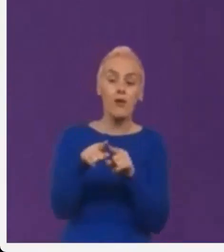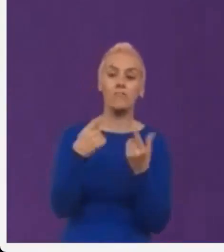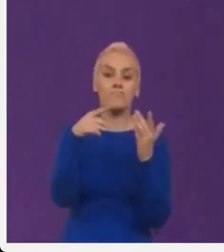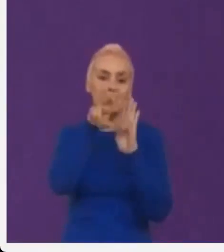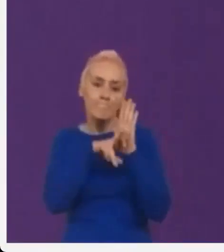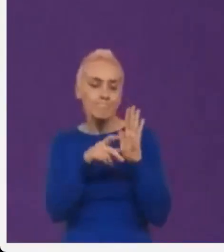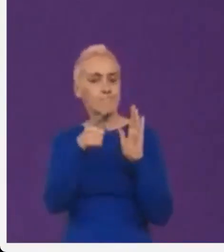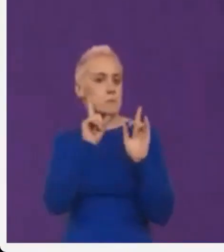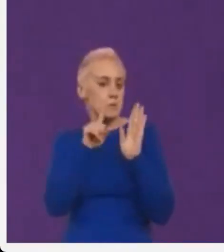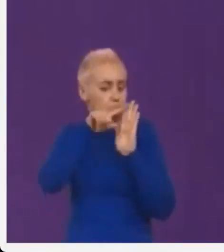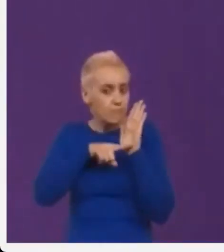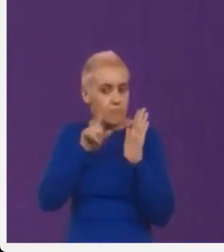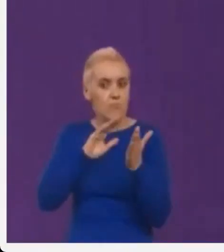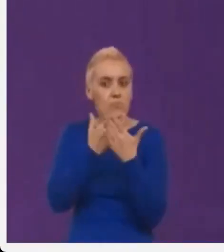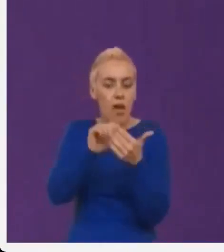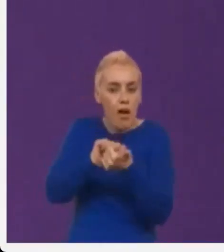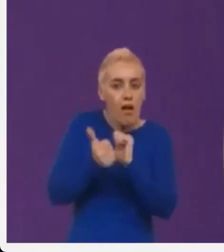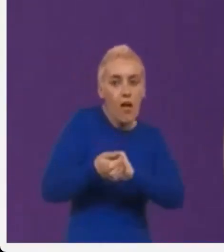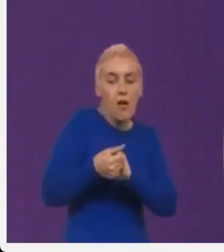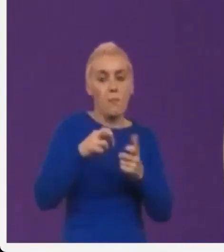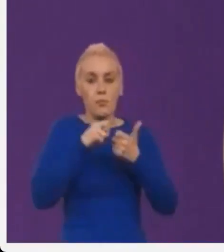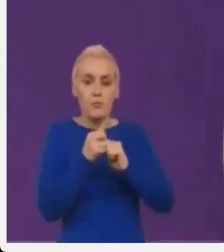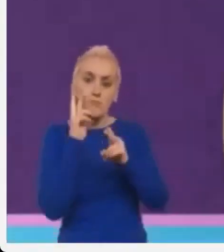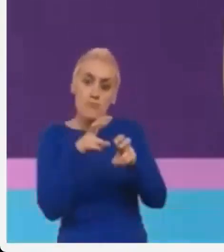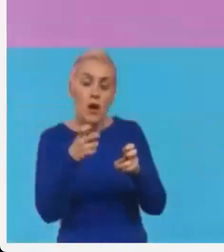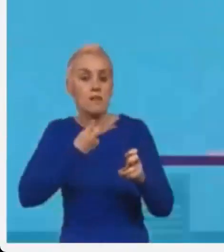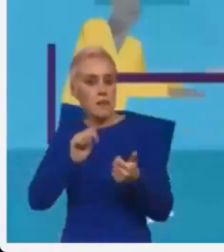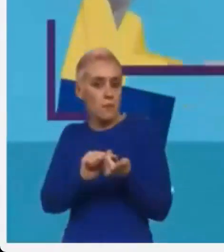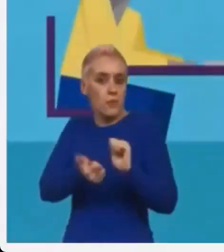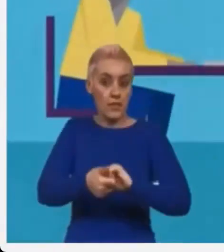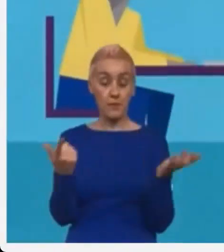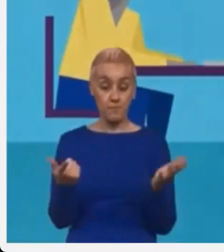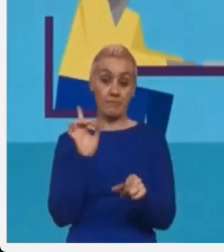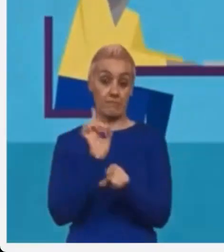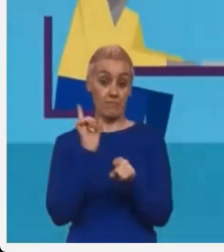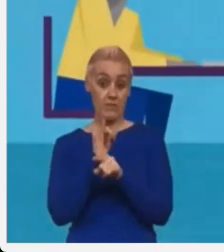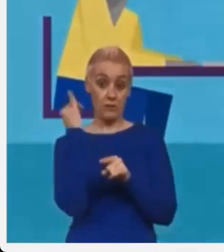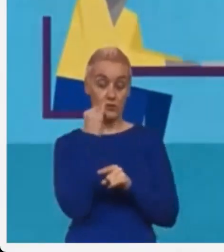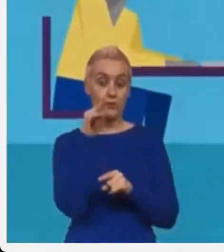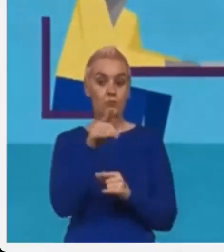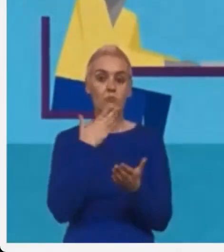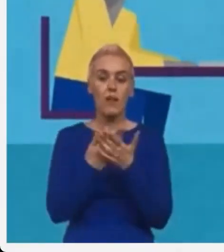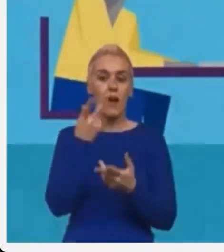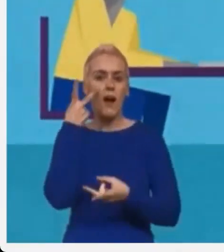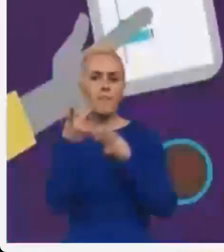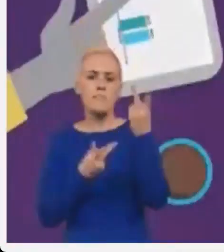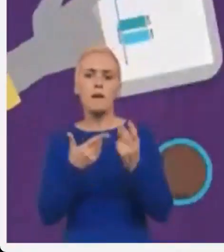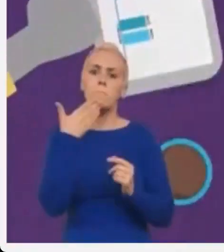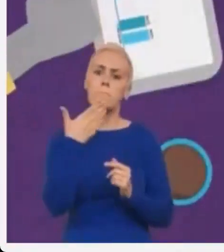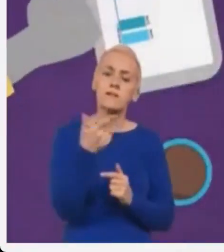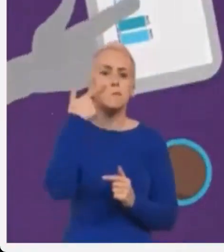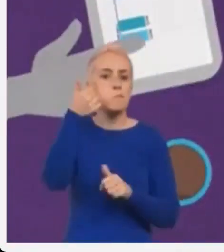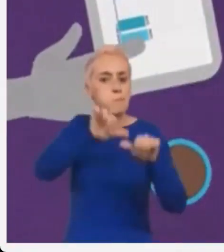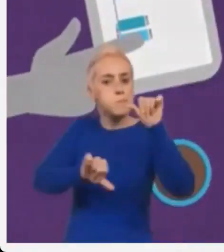medidas necessárias para corrigir os problemas detectados. O Infarmed avalia ainda os pedidos de estudos clínicos com